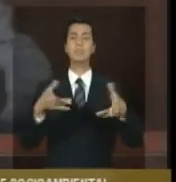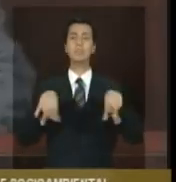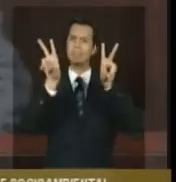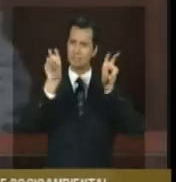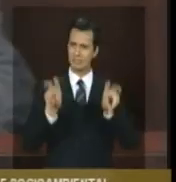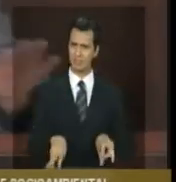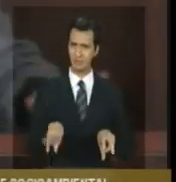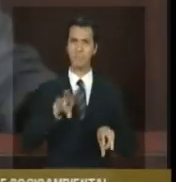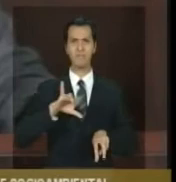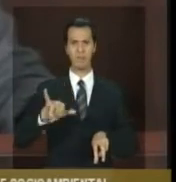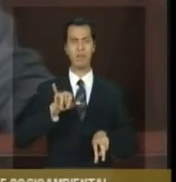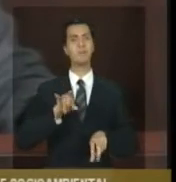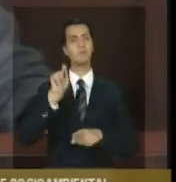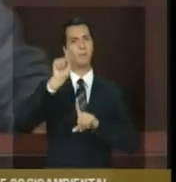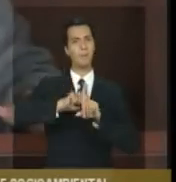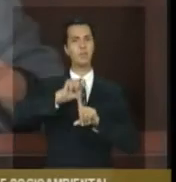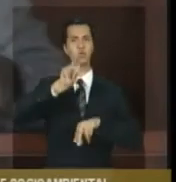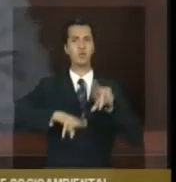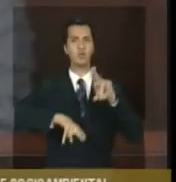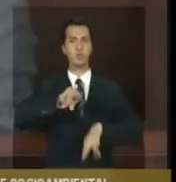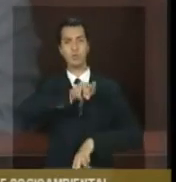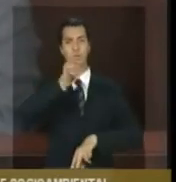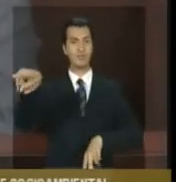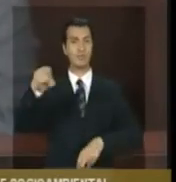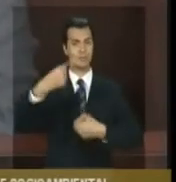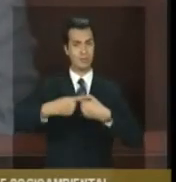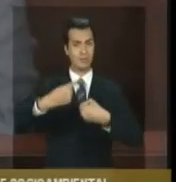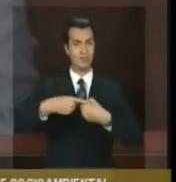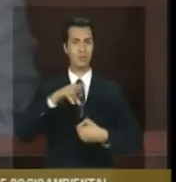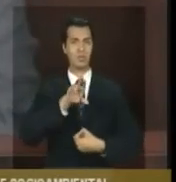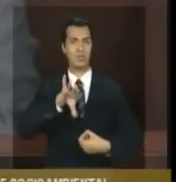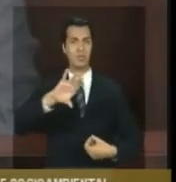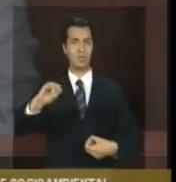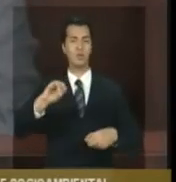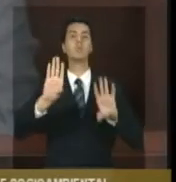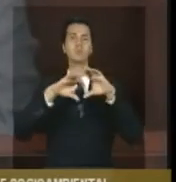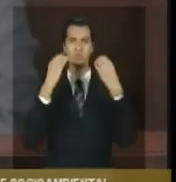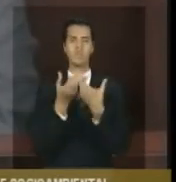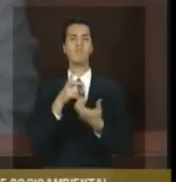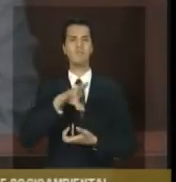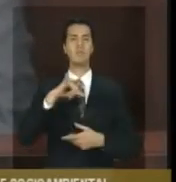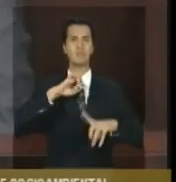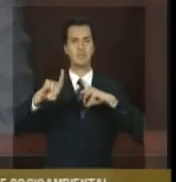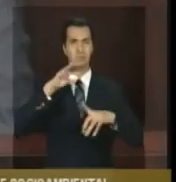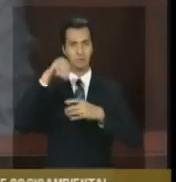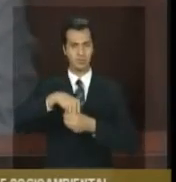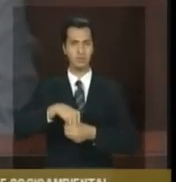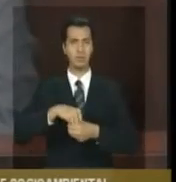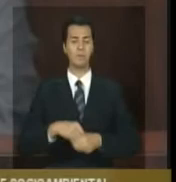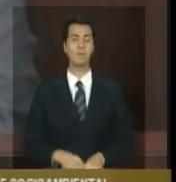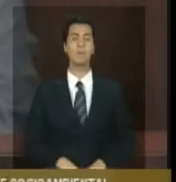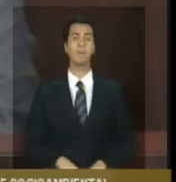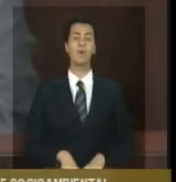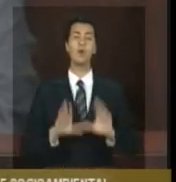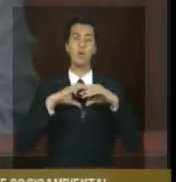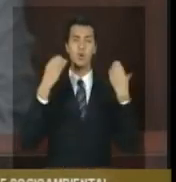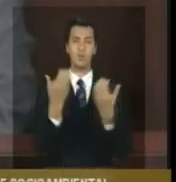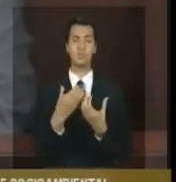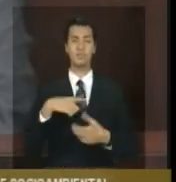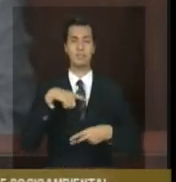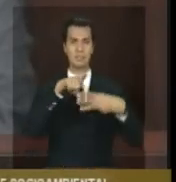debate em junho, no Rio de Janeiro. O processo da conferência, ele na realidade, tem três etapas. Tem um processo